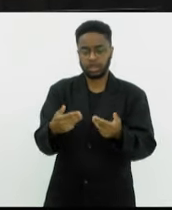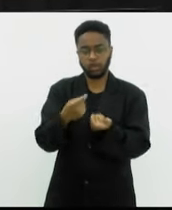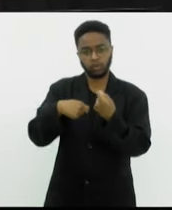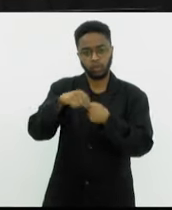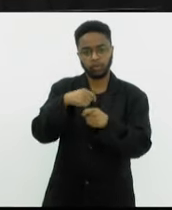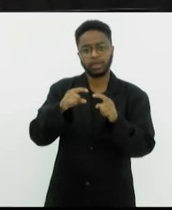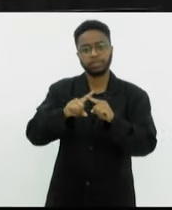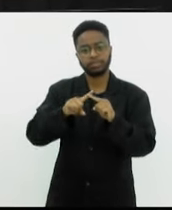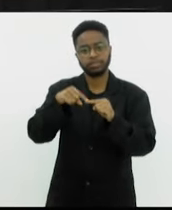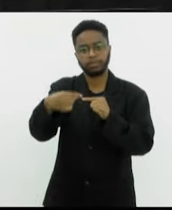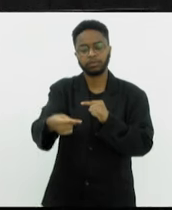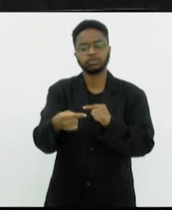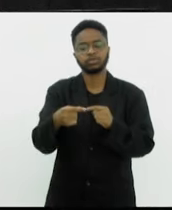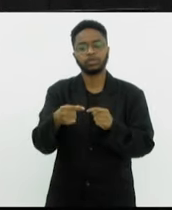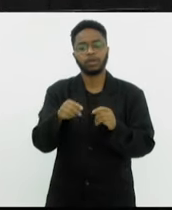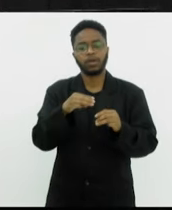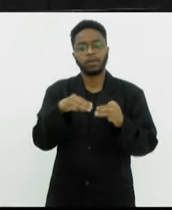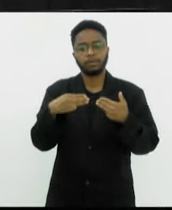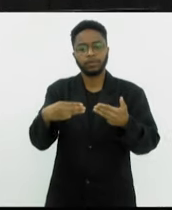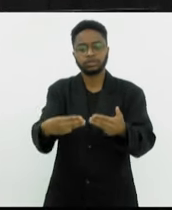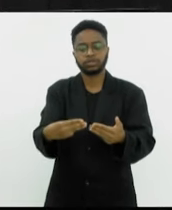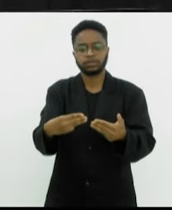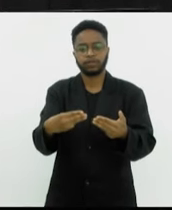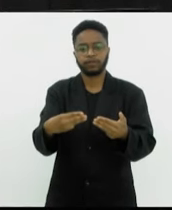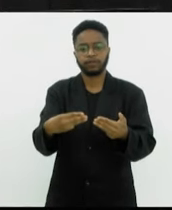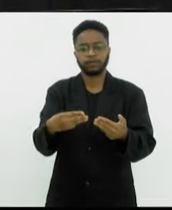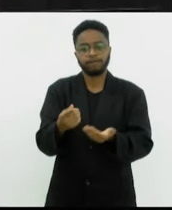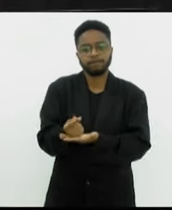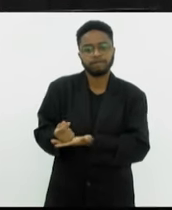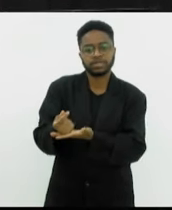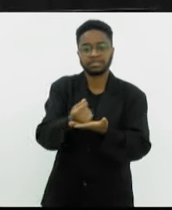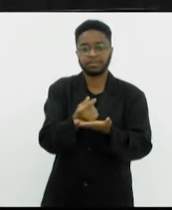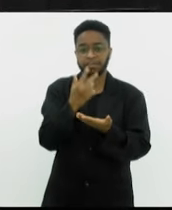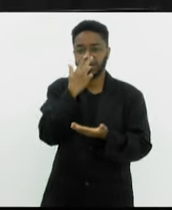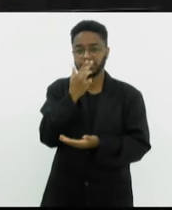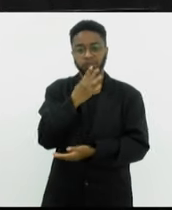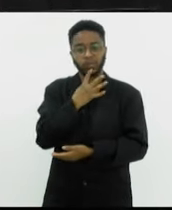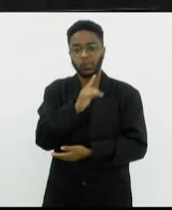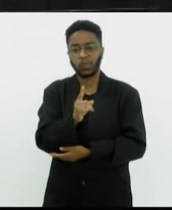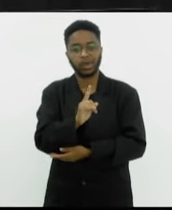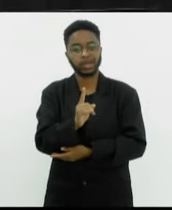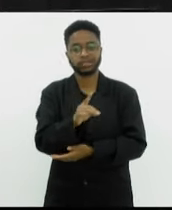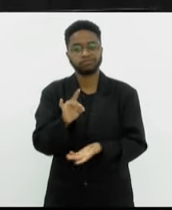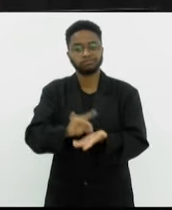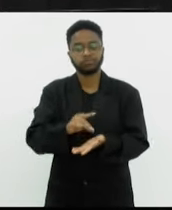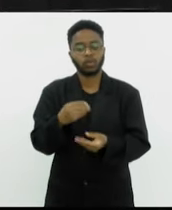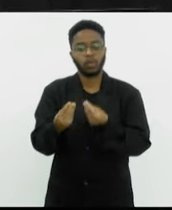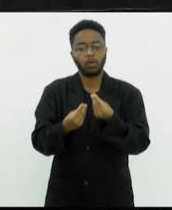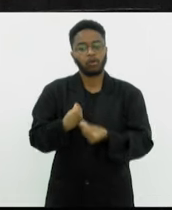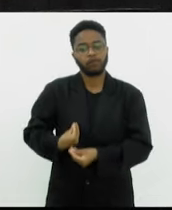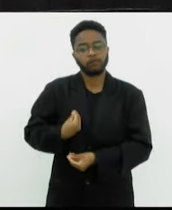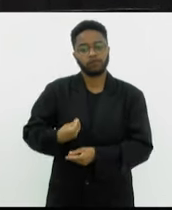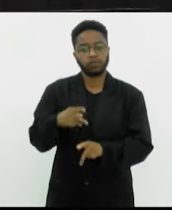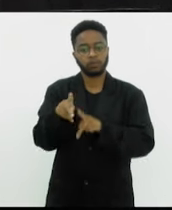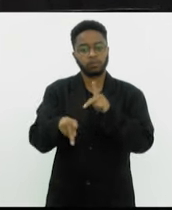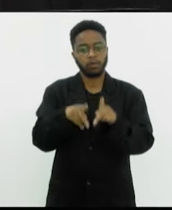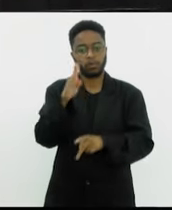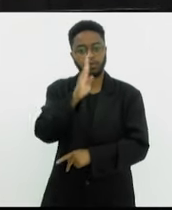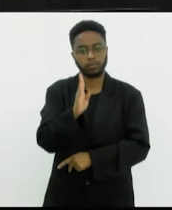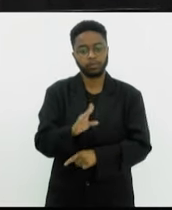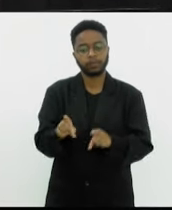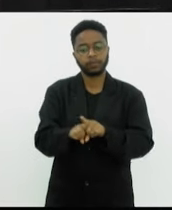Fazenda, são insensíveis à realidade do povo brasileiro e do